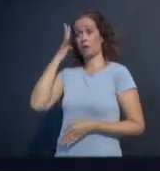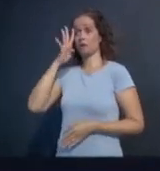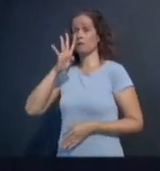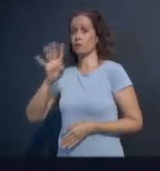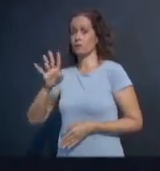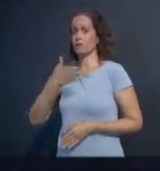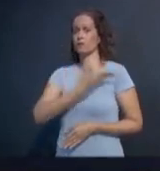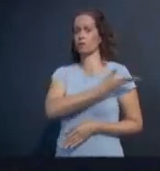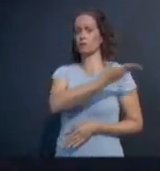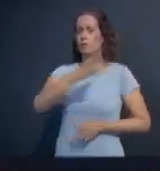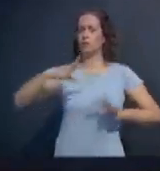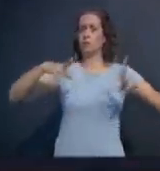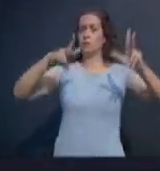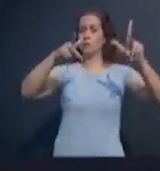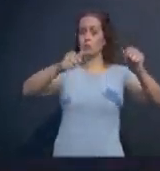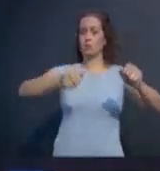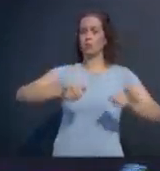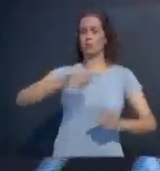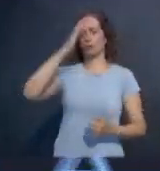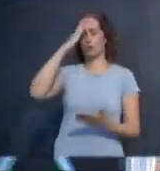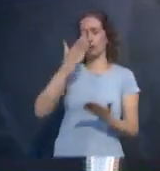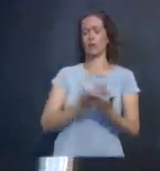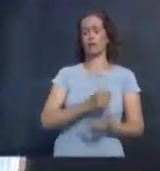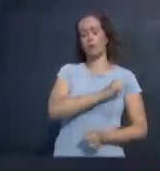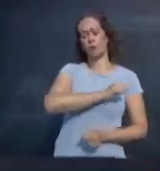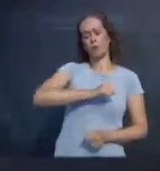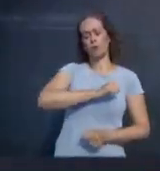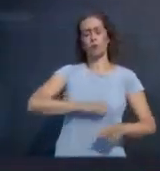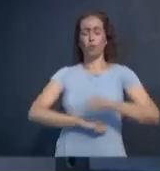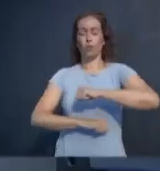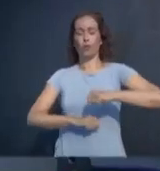A chave está aqui. Dá uma cutucada no seu irmão e fala: "Meu irmão,